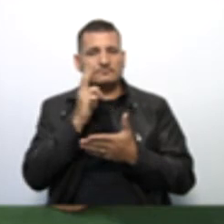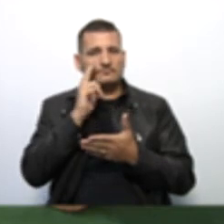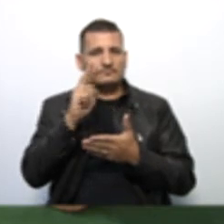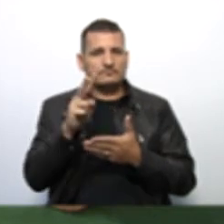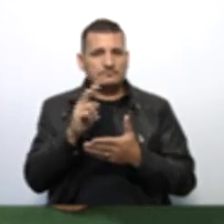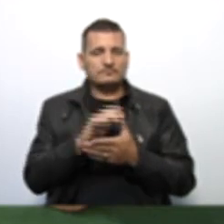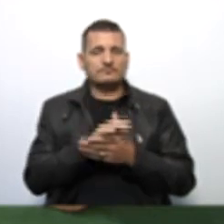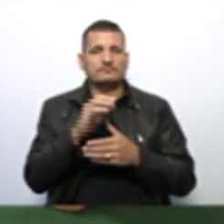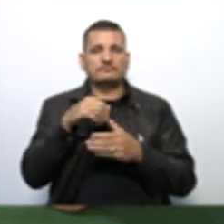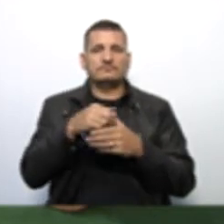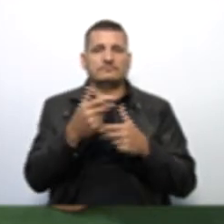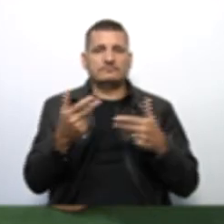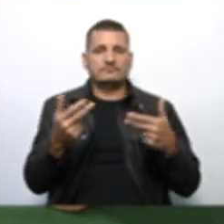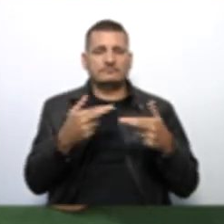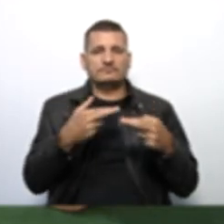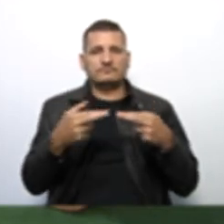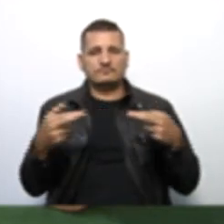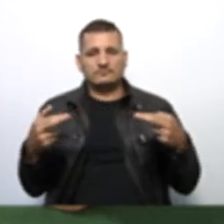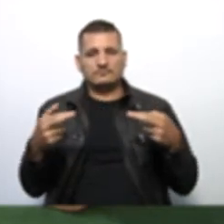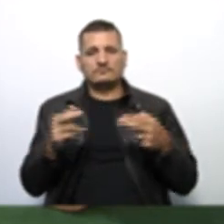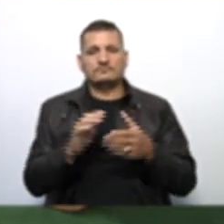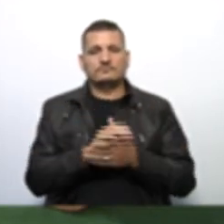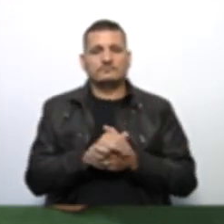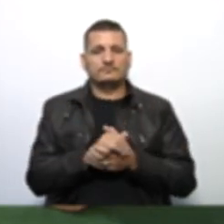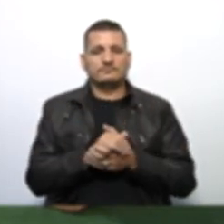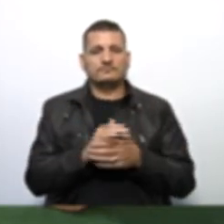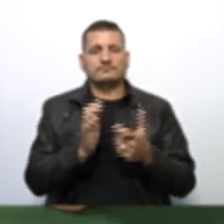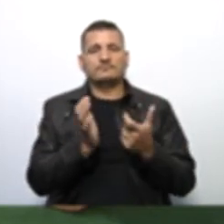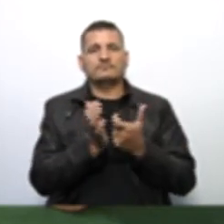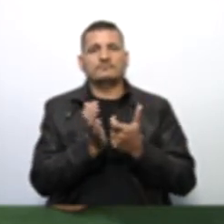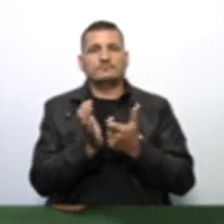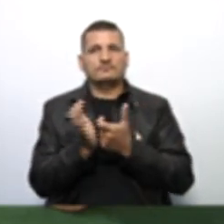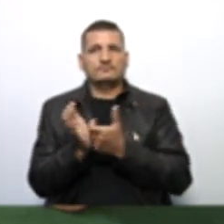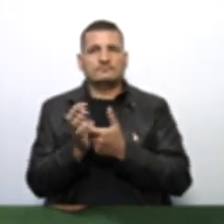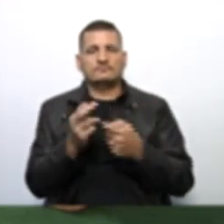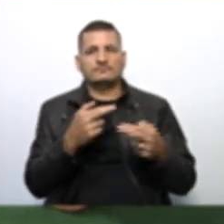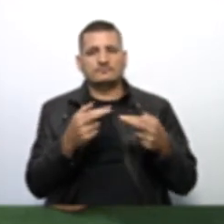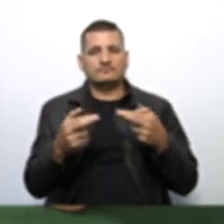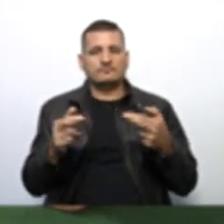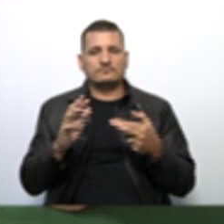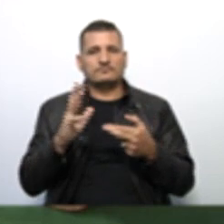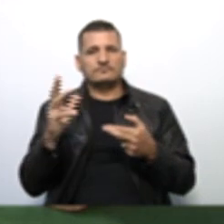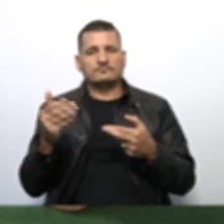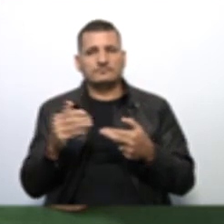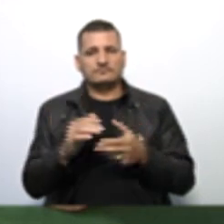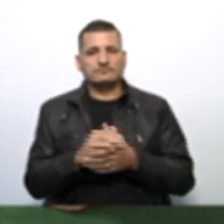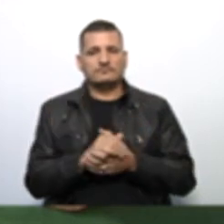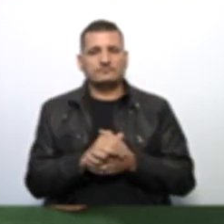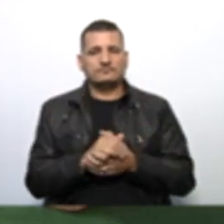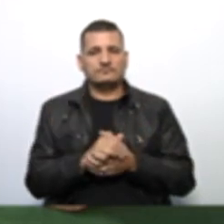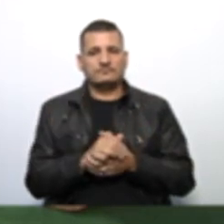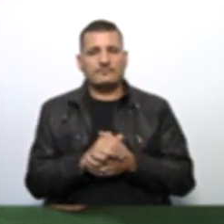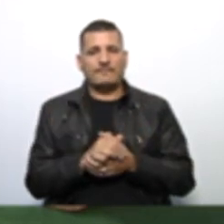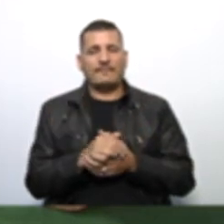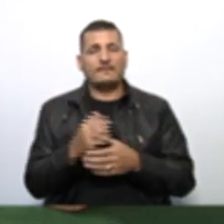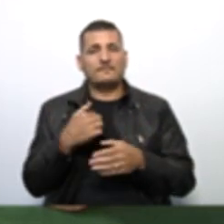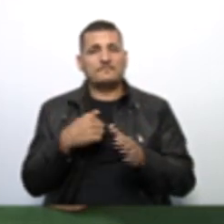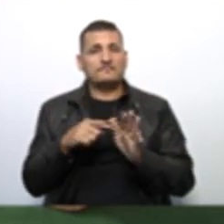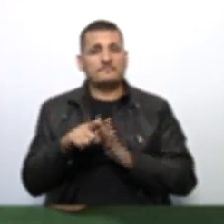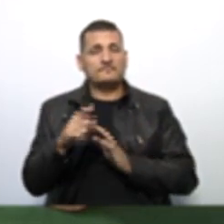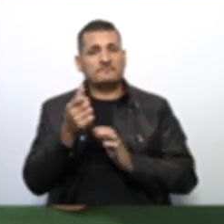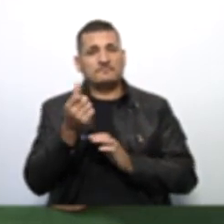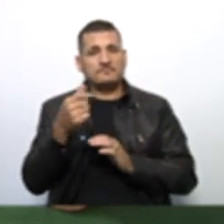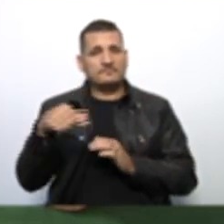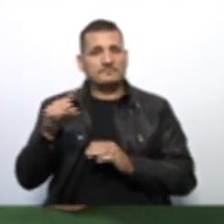de rede, a gente viu a classificação de todas as redes que a gente tem disponível. Eu já jogo aqui uma questão número 6